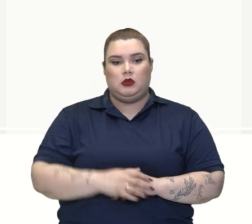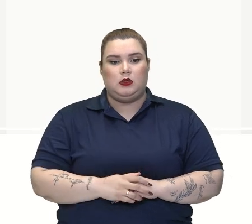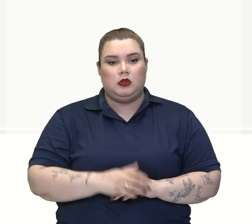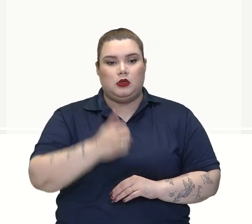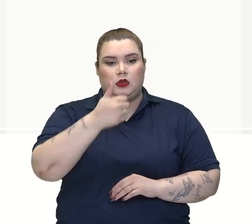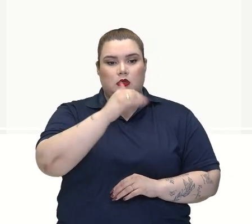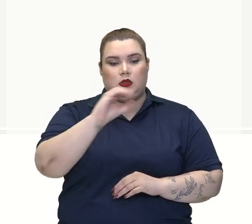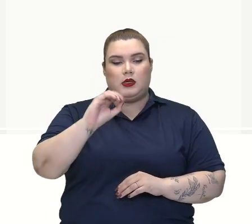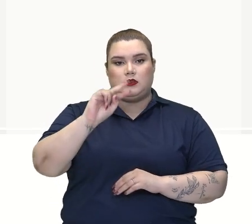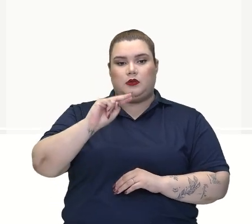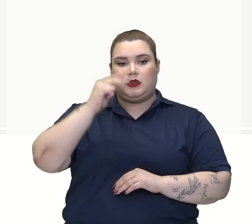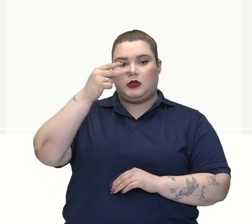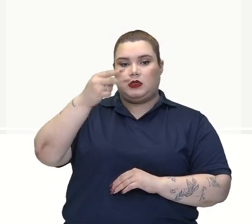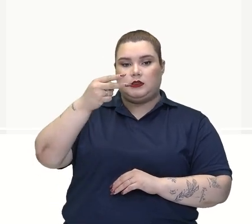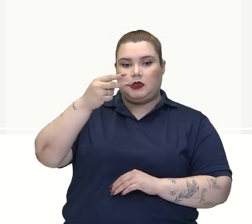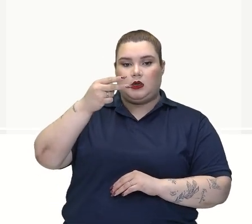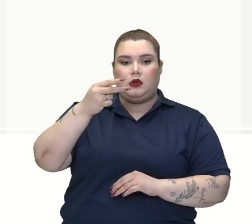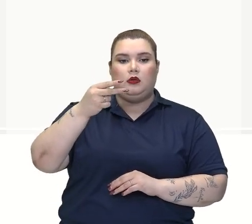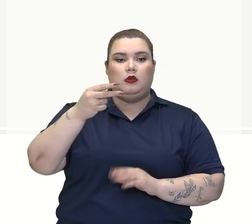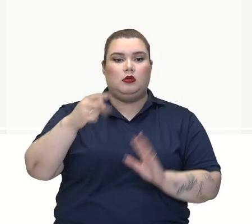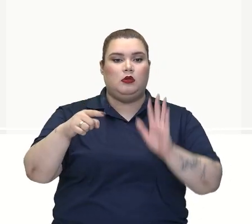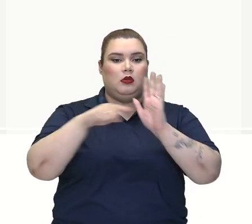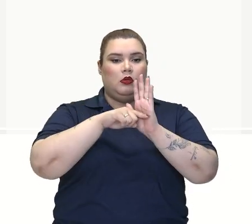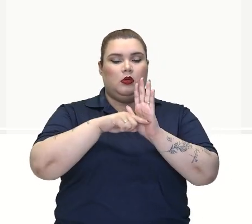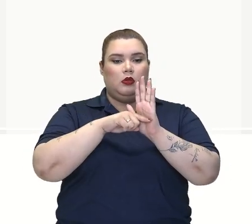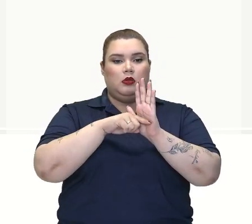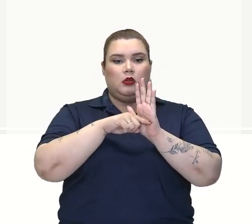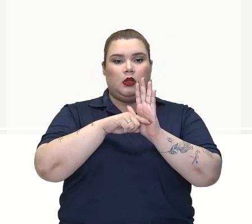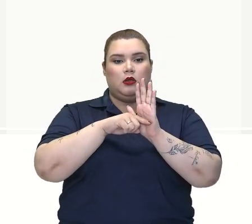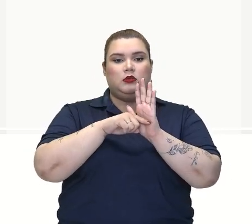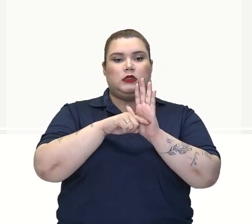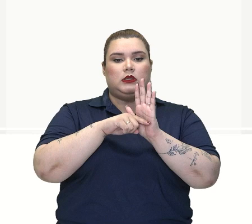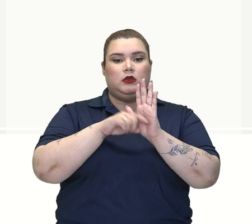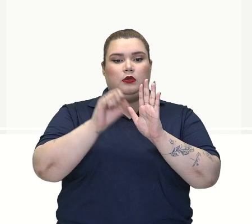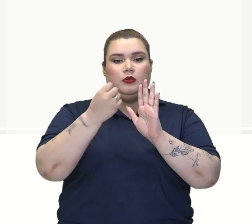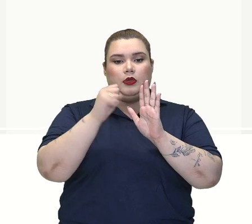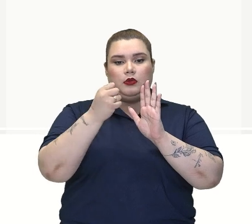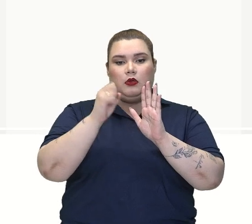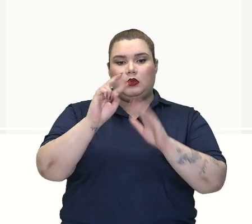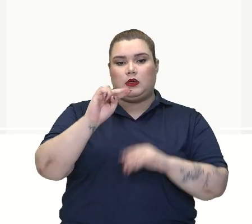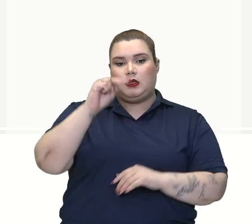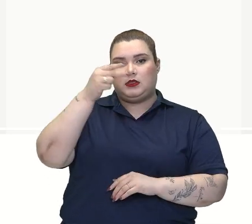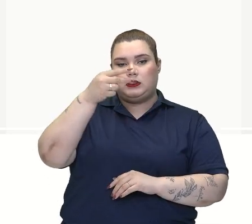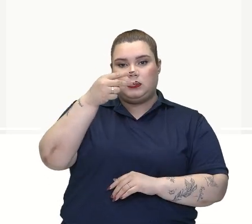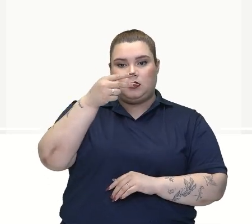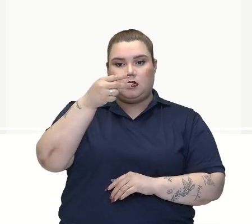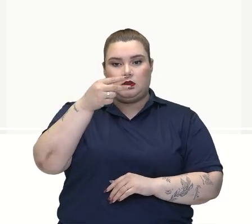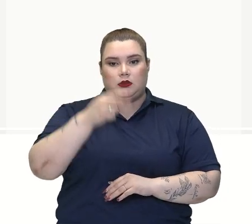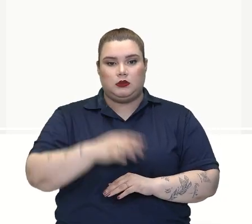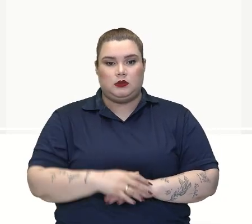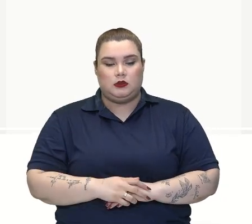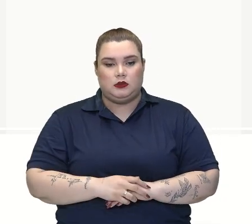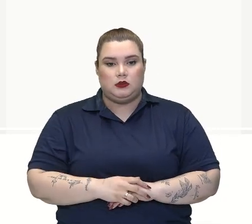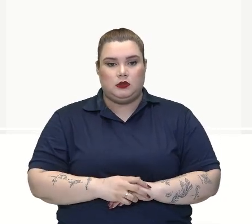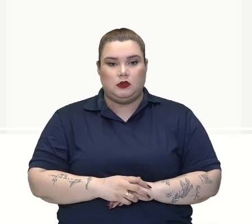10 ao quadrado, menos o valor de B, que é 8 ao quadrado.